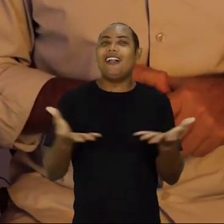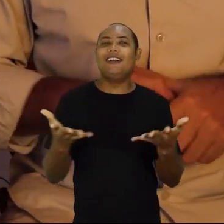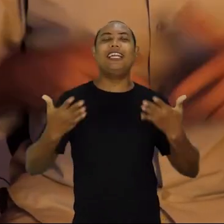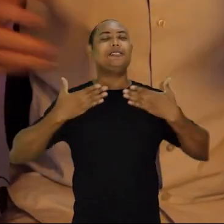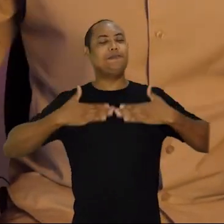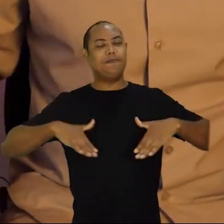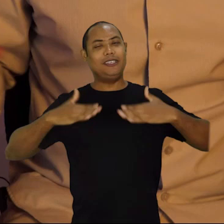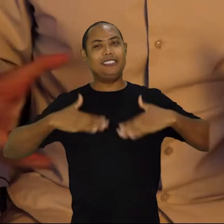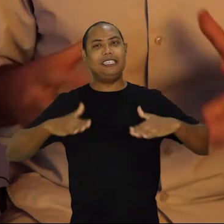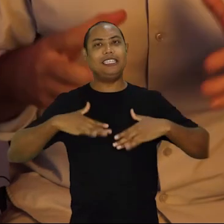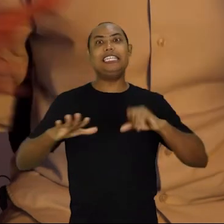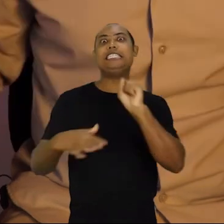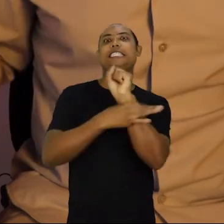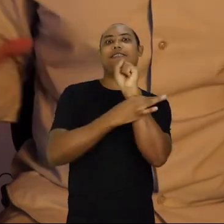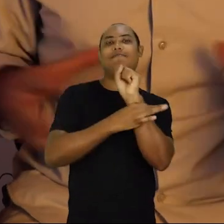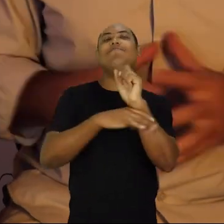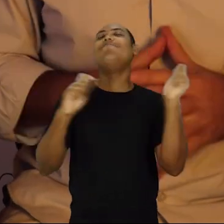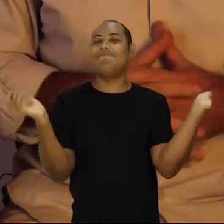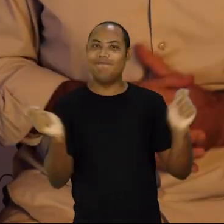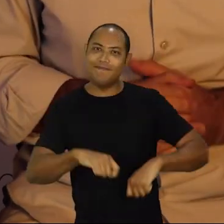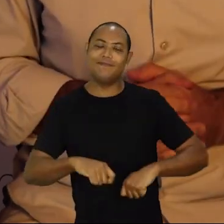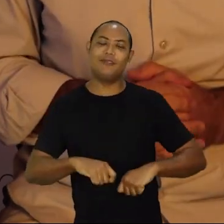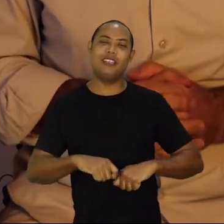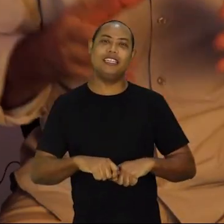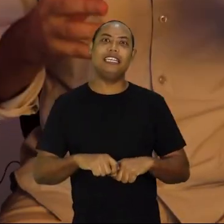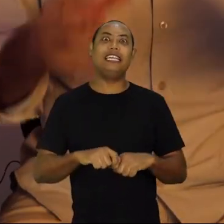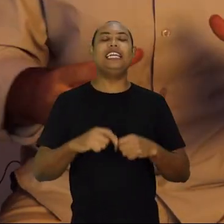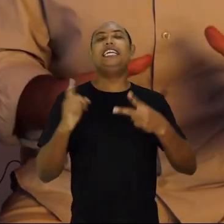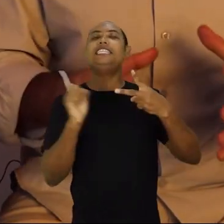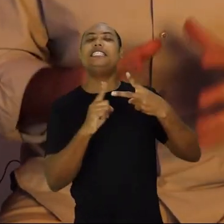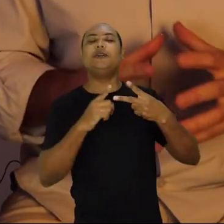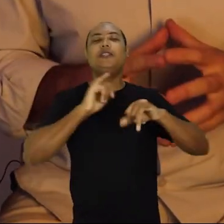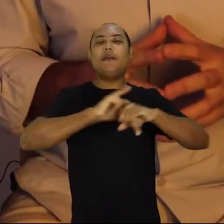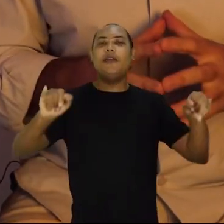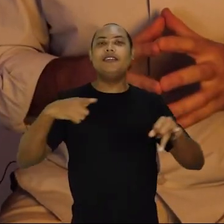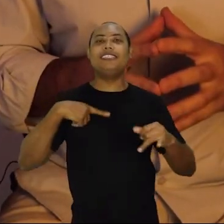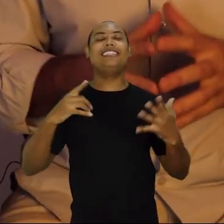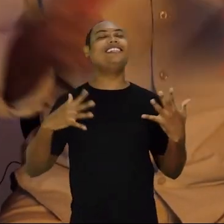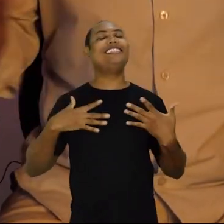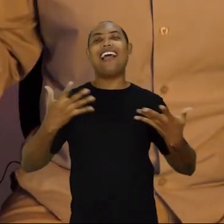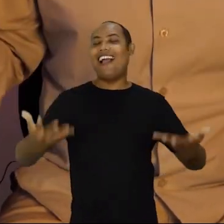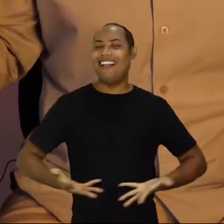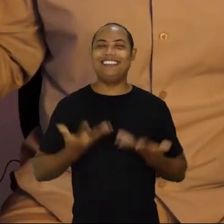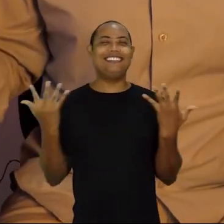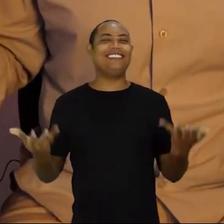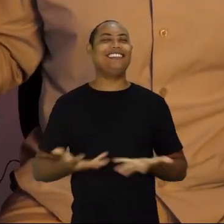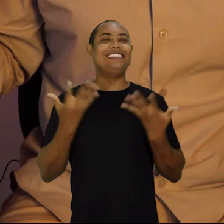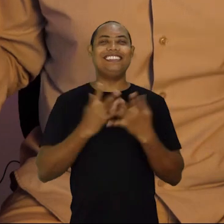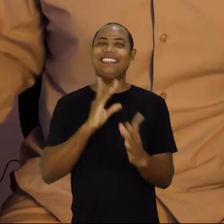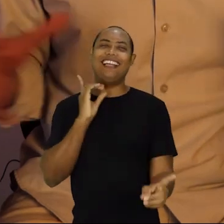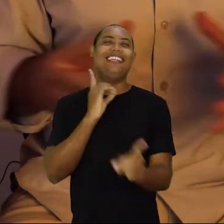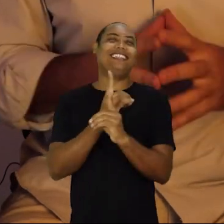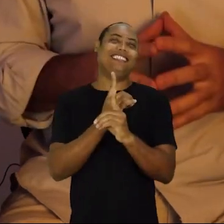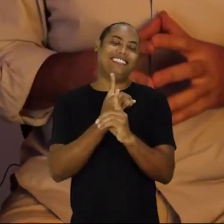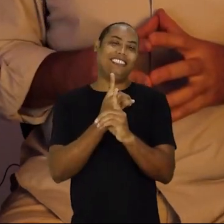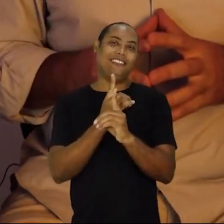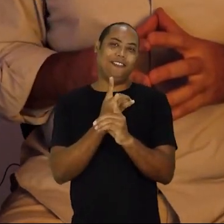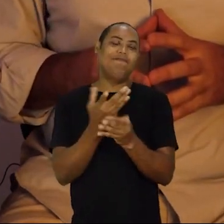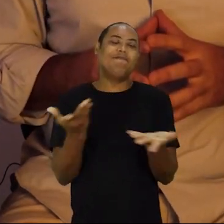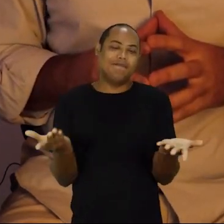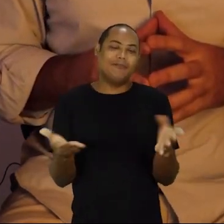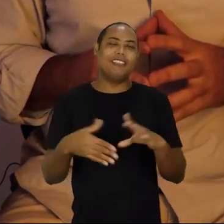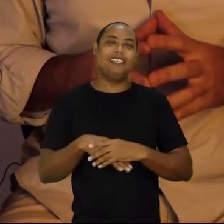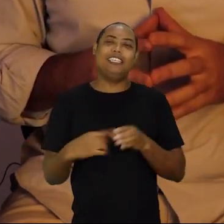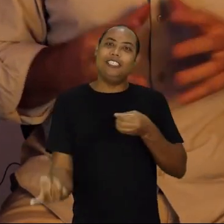um momento mais tranquilo e mais seguro possível. Segundo, dizer da alegria desse reencontro.